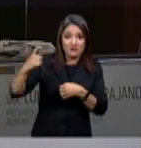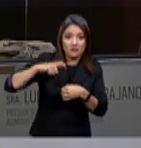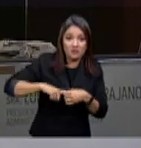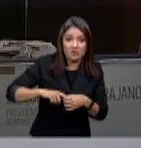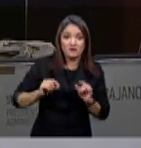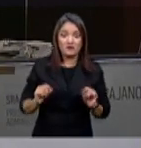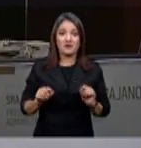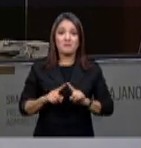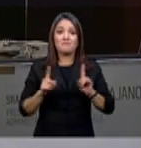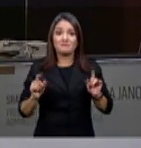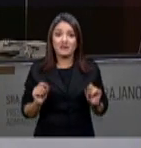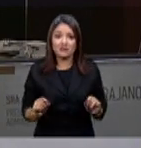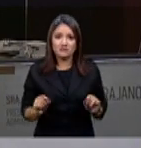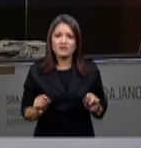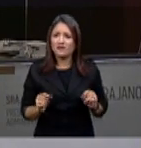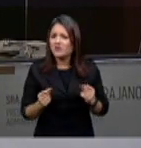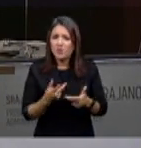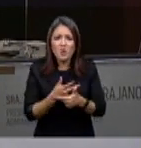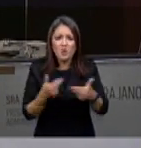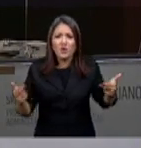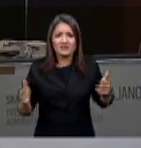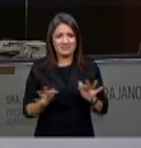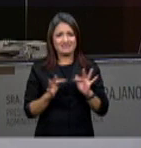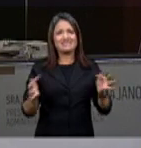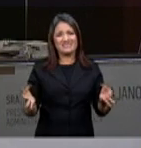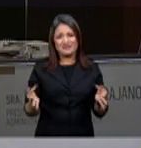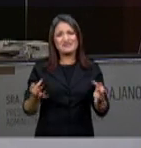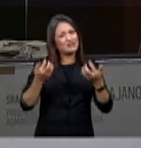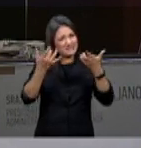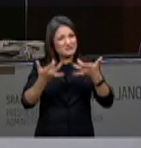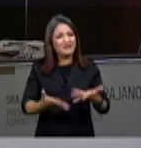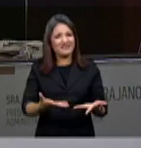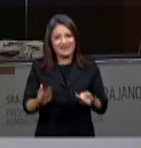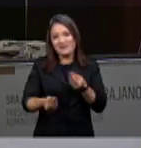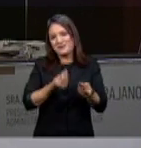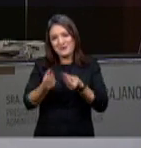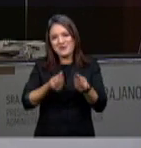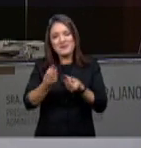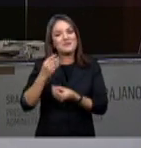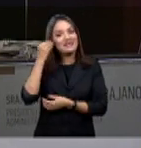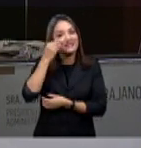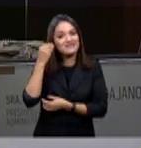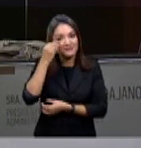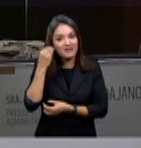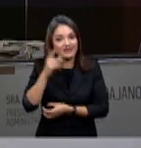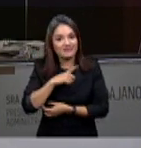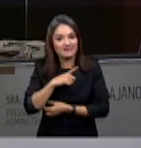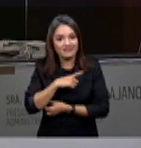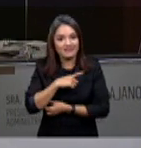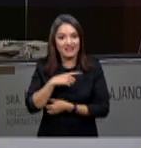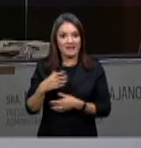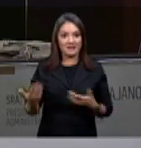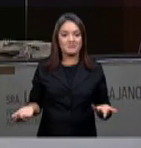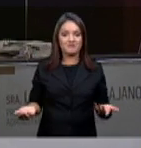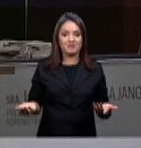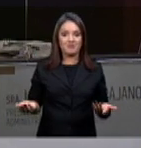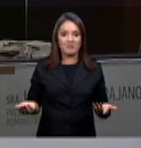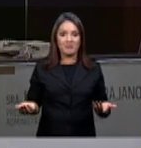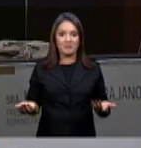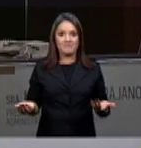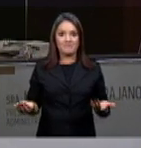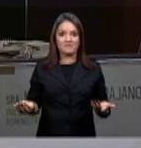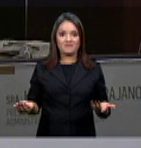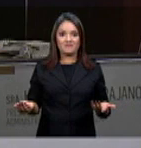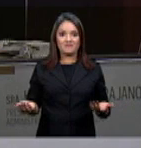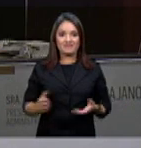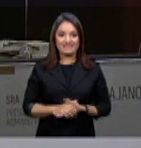contando para isso que são pequenas eu tô tentando trazer um pouco lado do prático né porque não sei se é o caminho que eu não